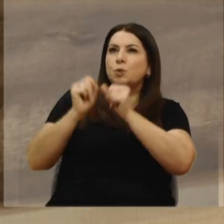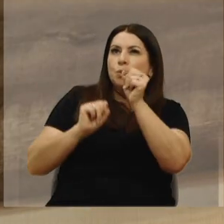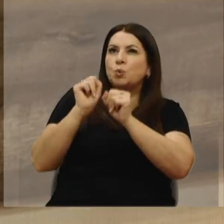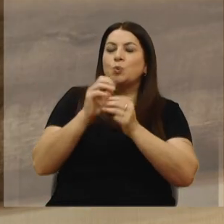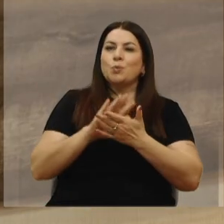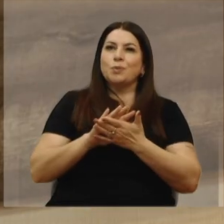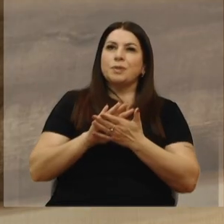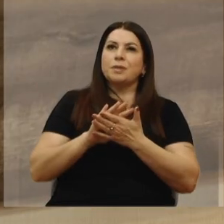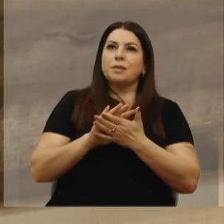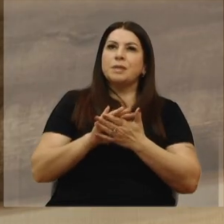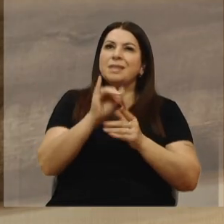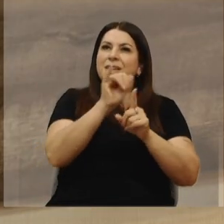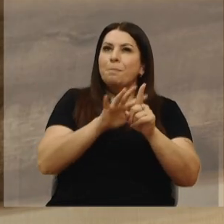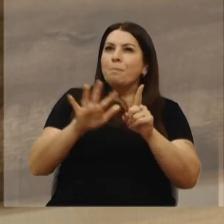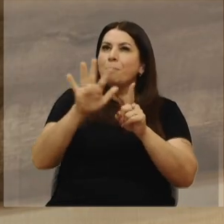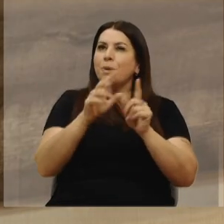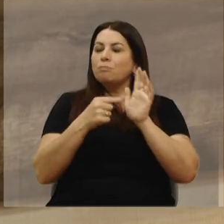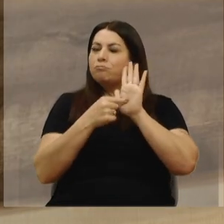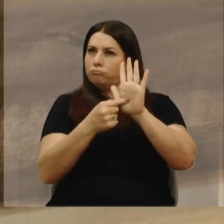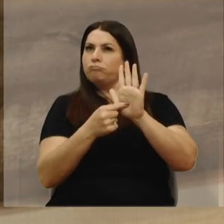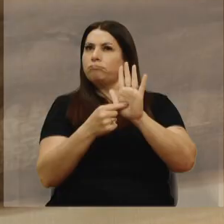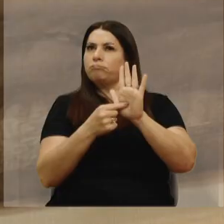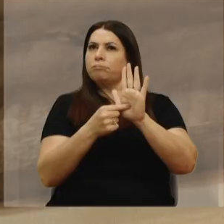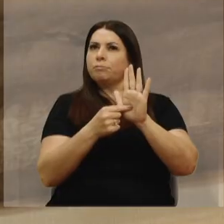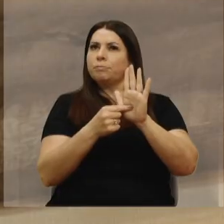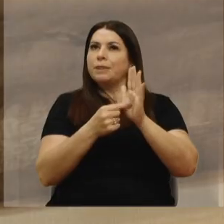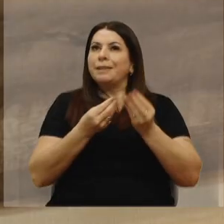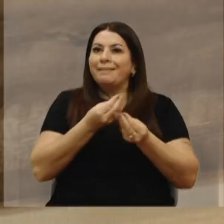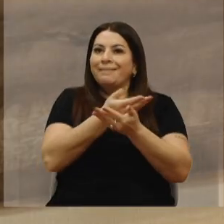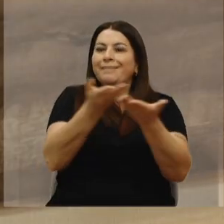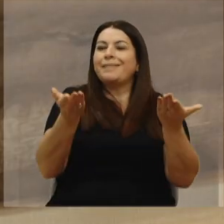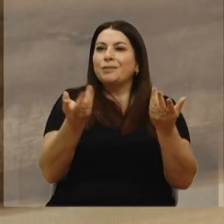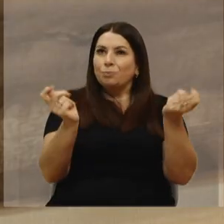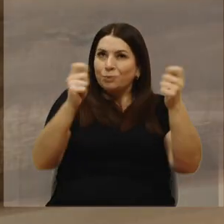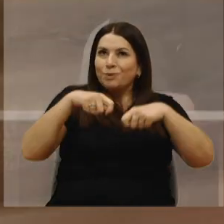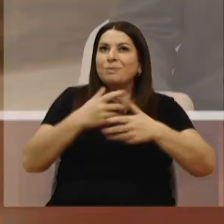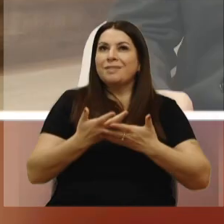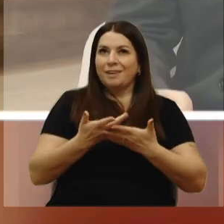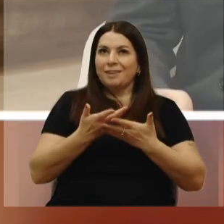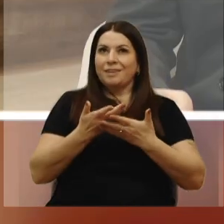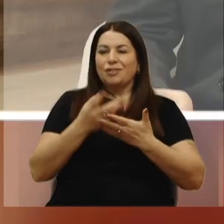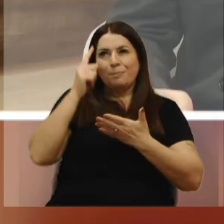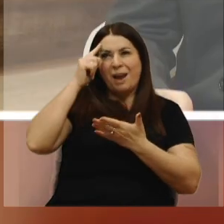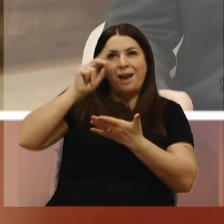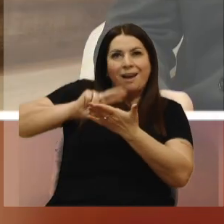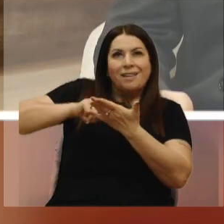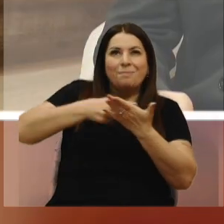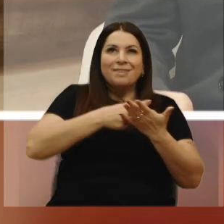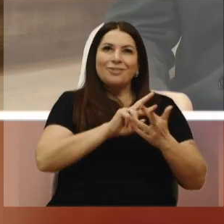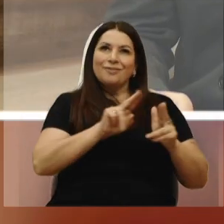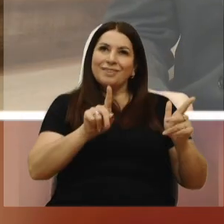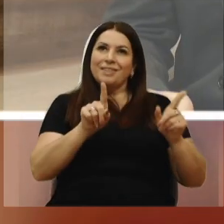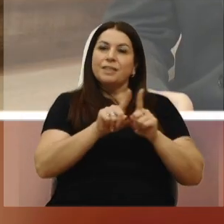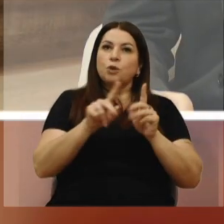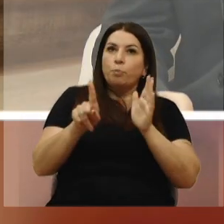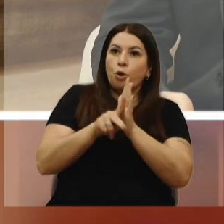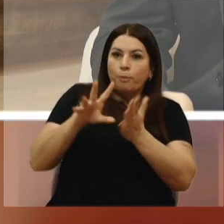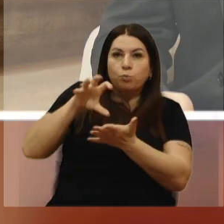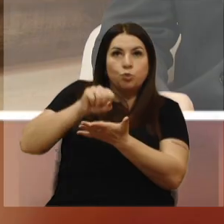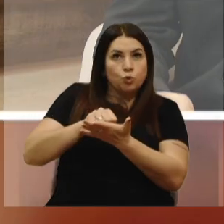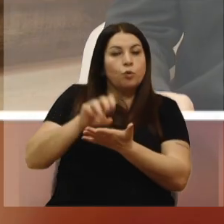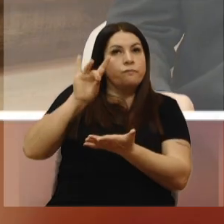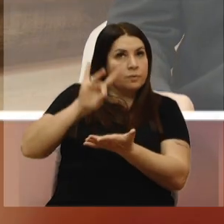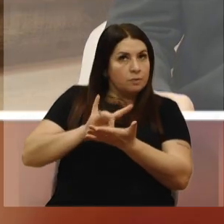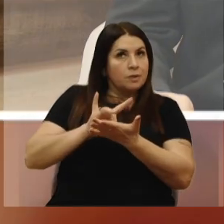da indústria, as imagens elas acabam entregando possibilidades de interpretação que o